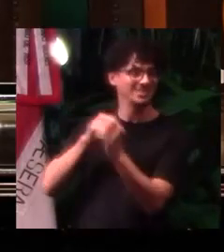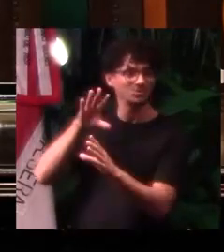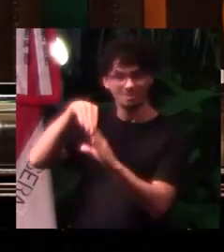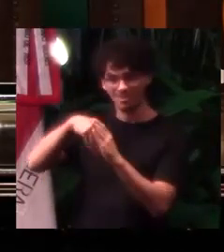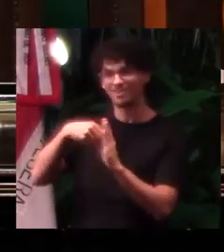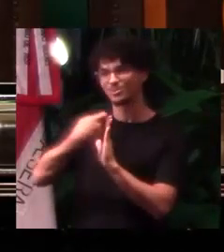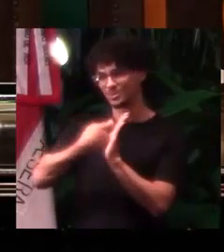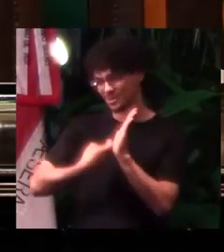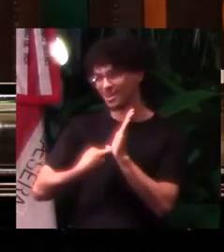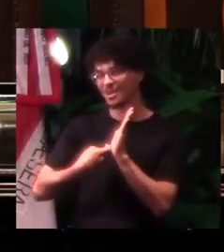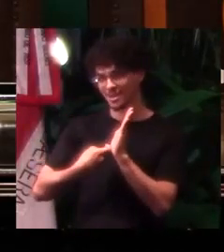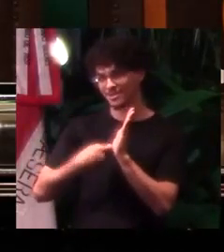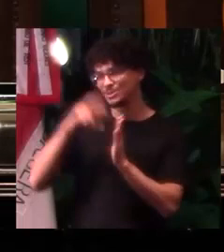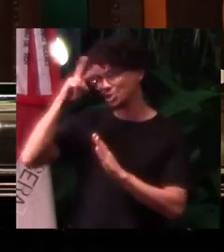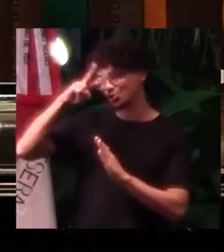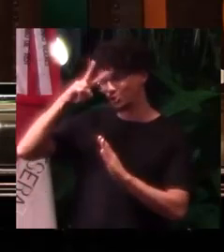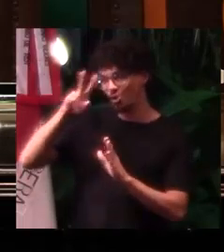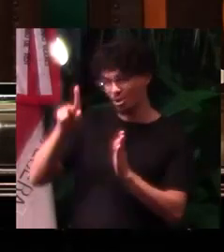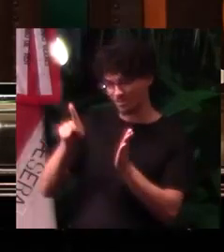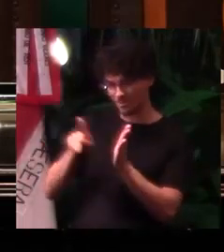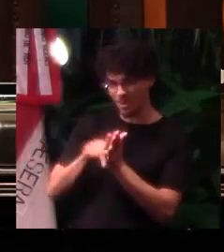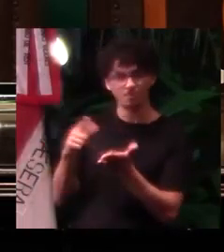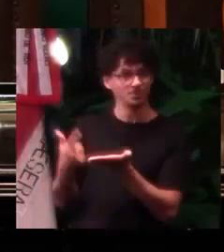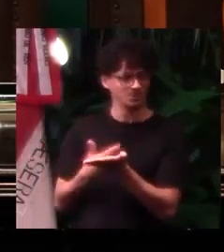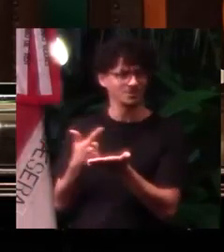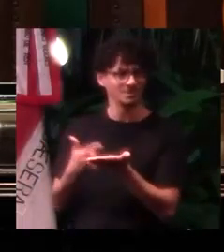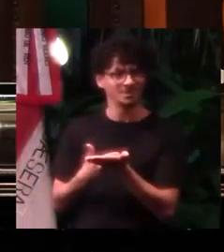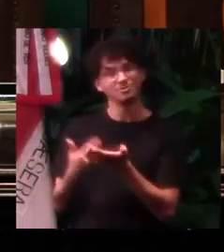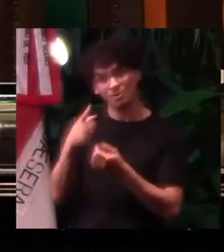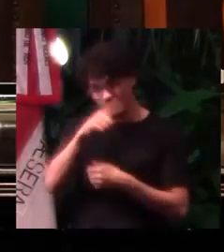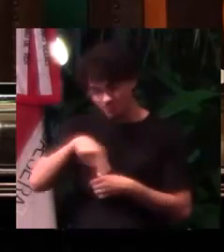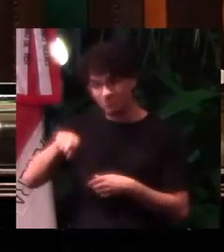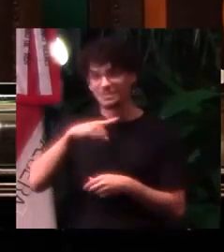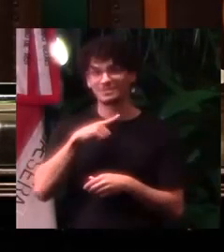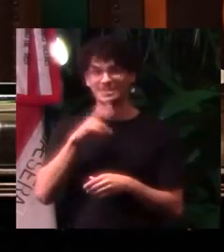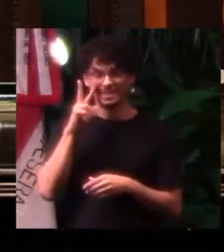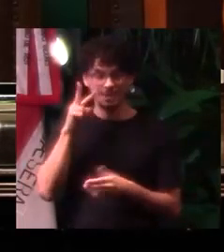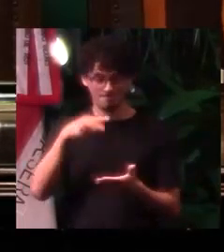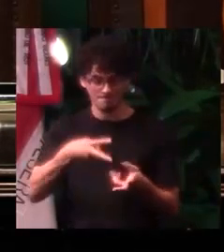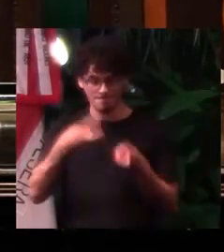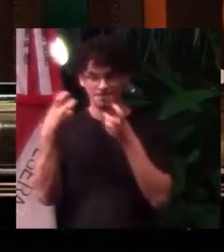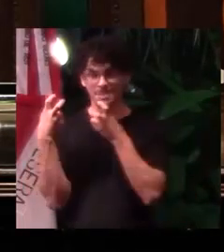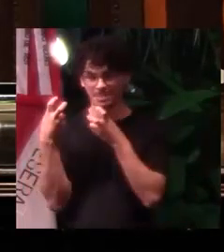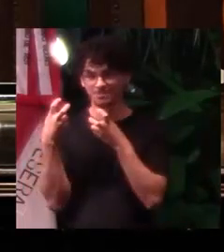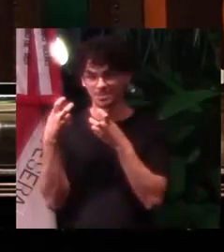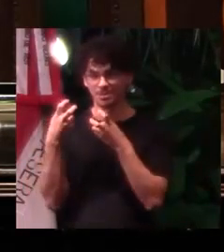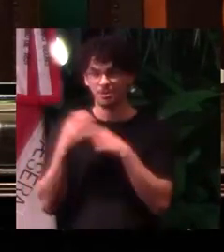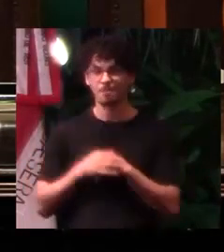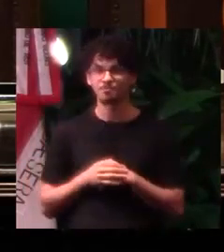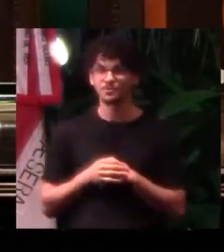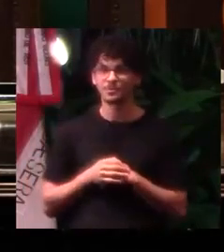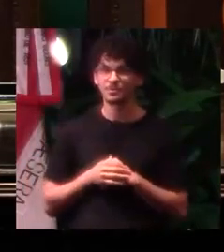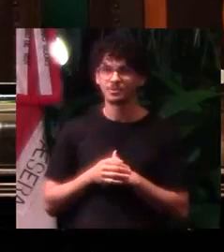estão colocados, né, que você vai ter ali essa dimensão, que ao ver